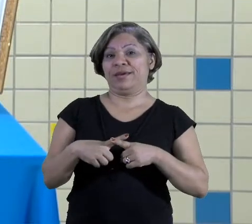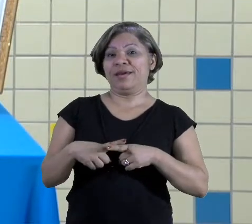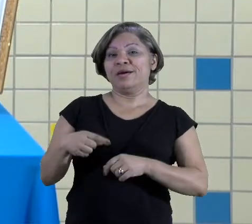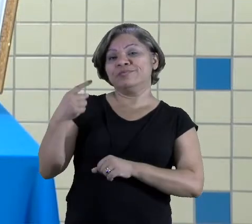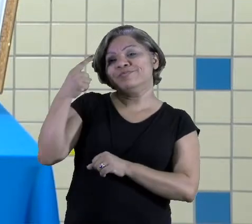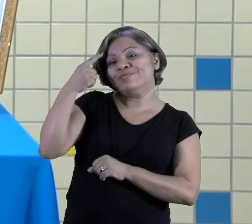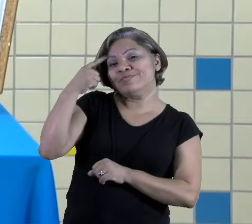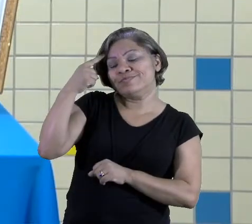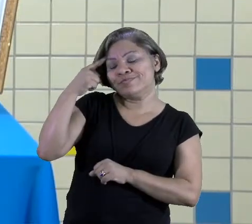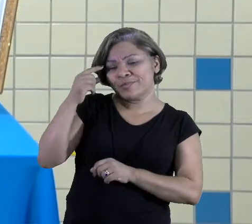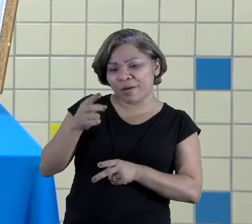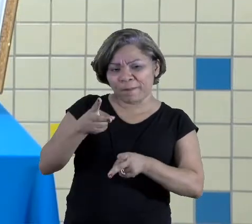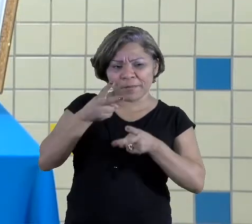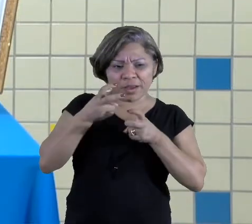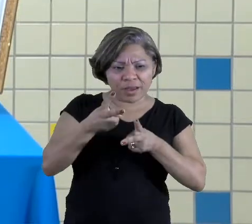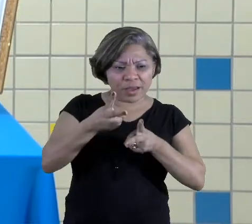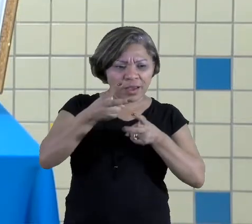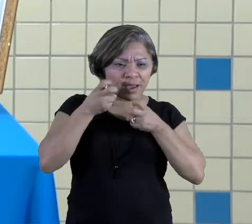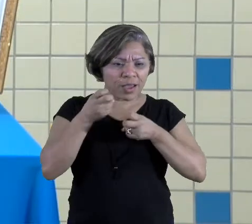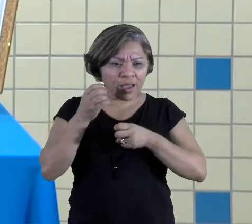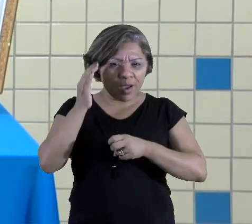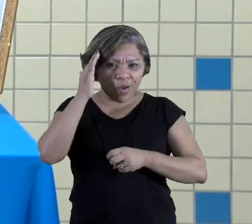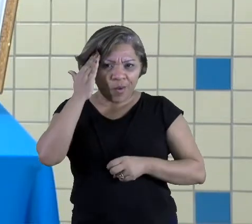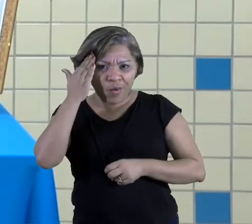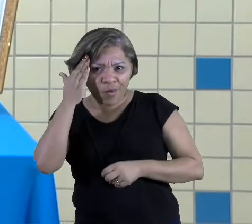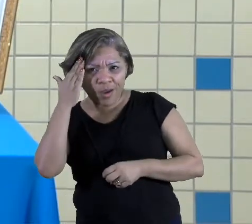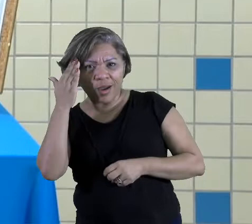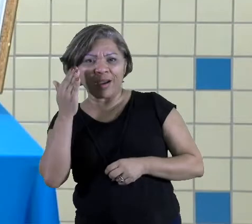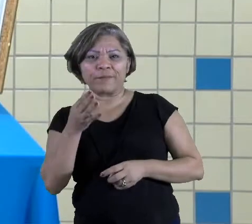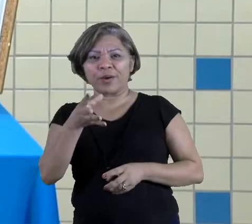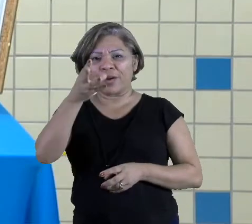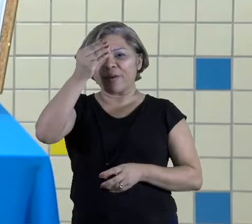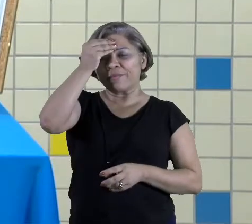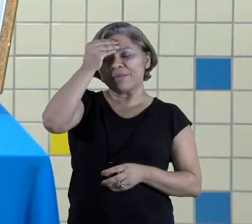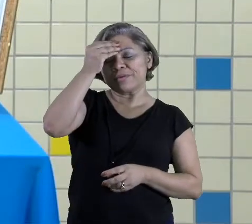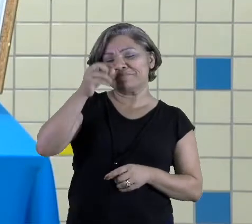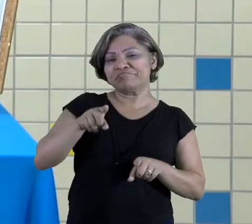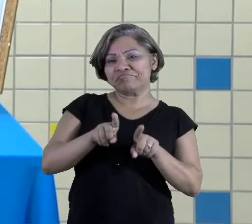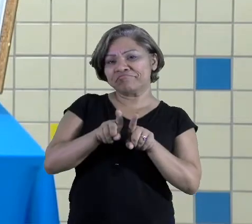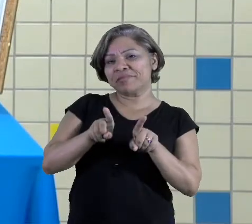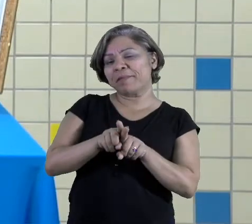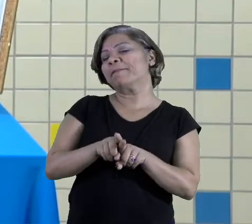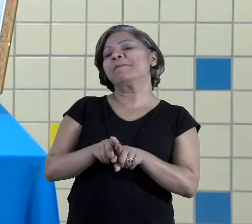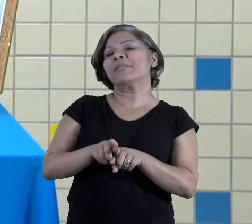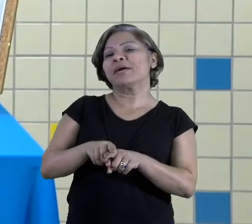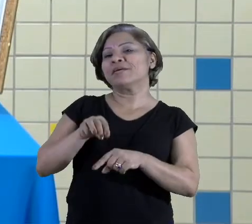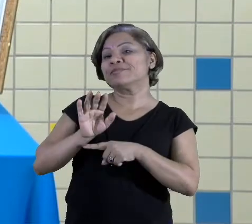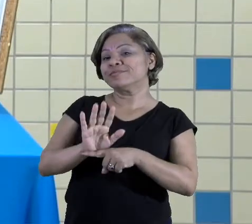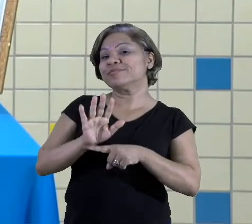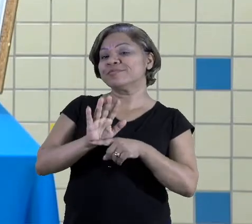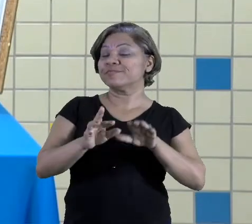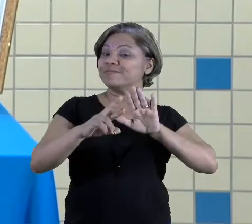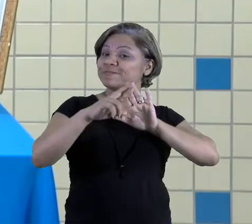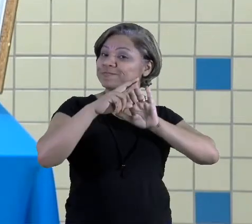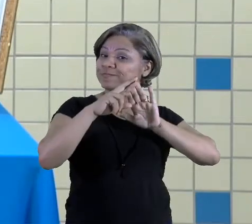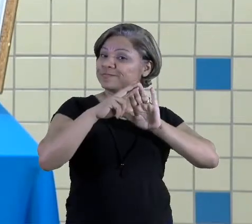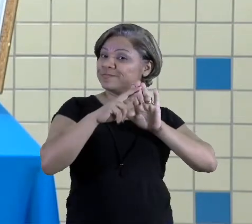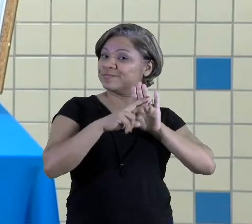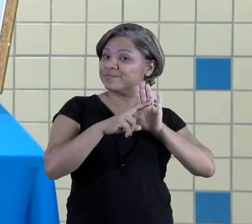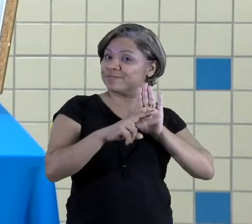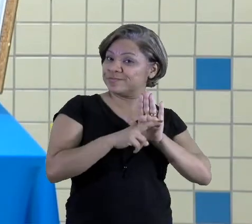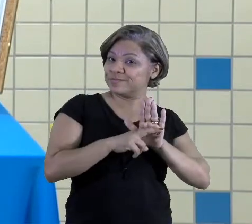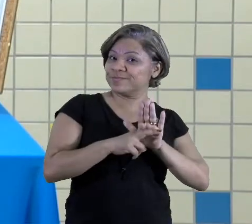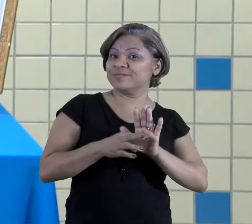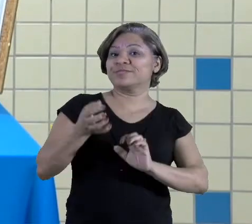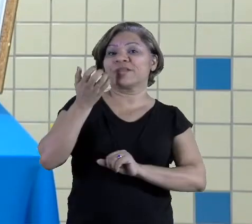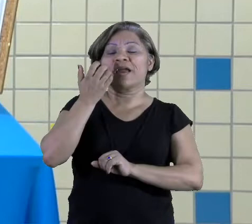raciocínio, memorização, também ajuda muito na questão das regras. A criança aprende as regras